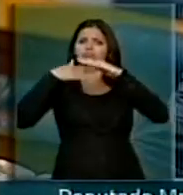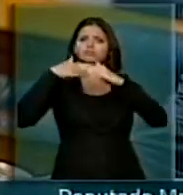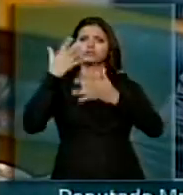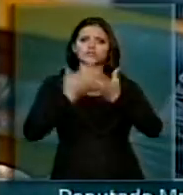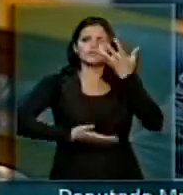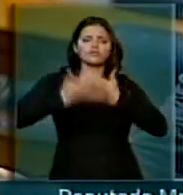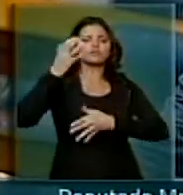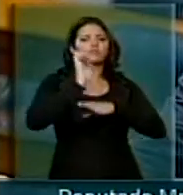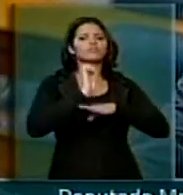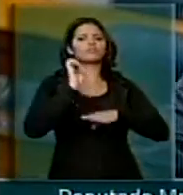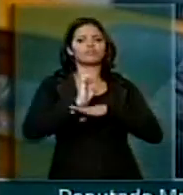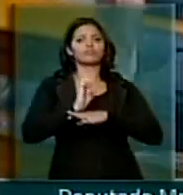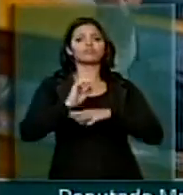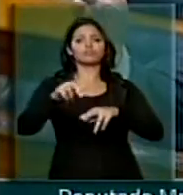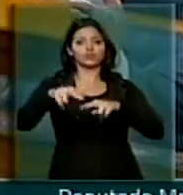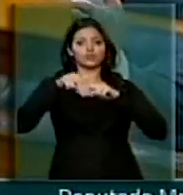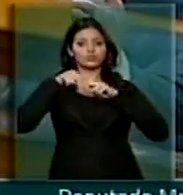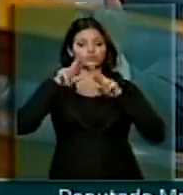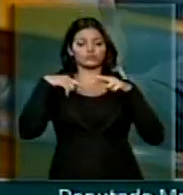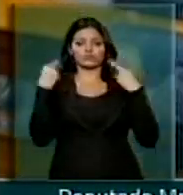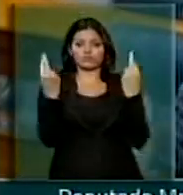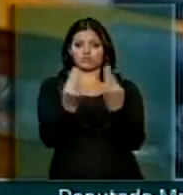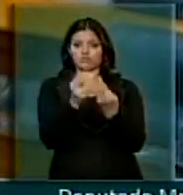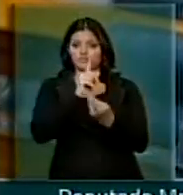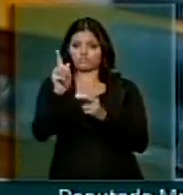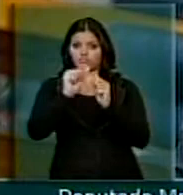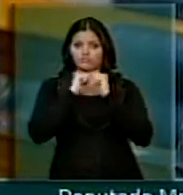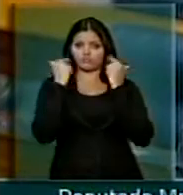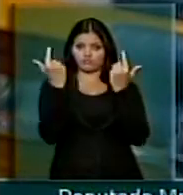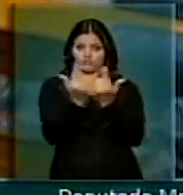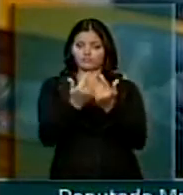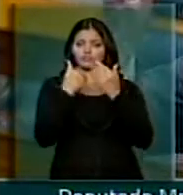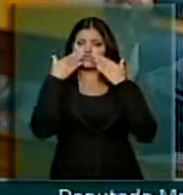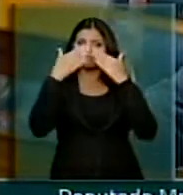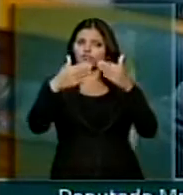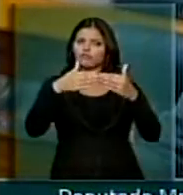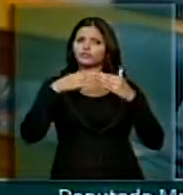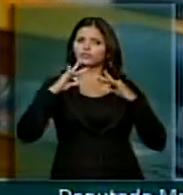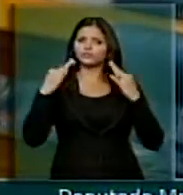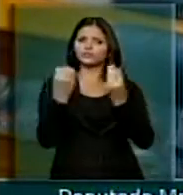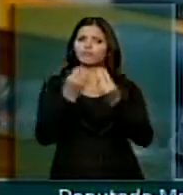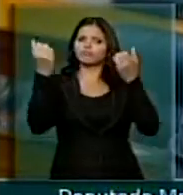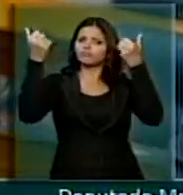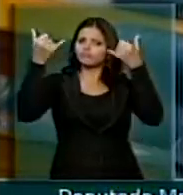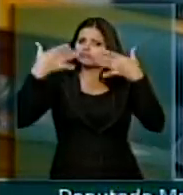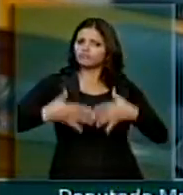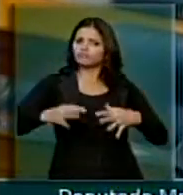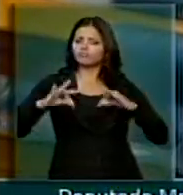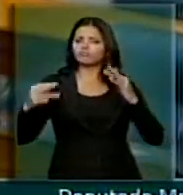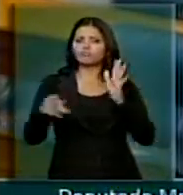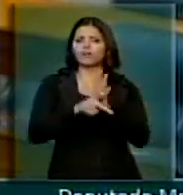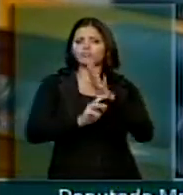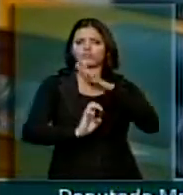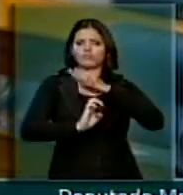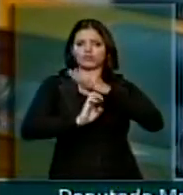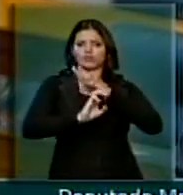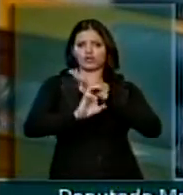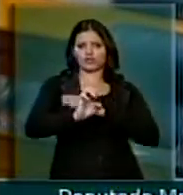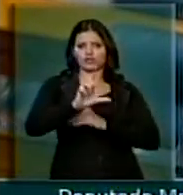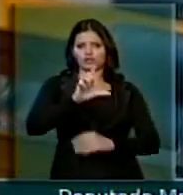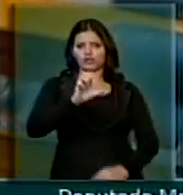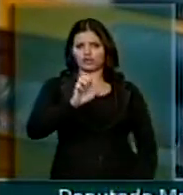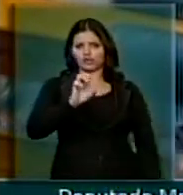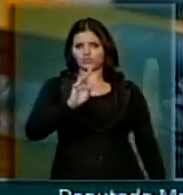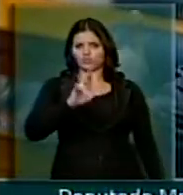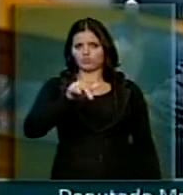conta dessa audiência, nós acabamos de apresentar um requerimento pedindo todas as informações à Eletrobras para que